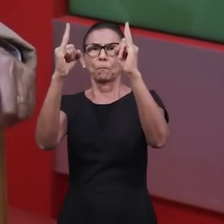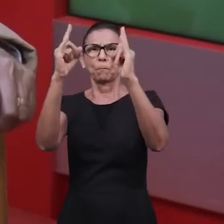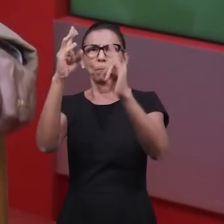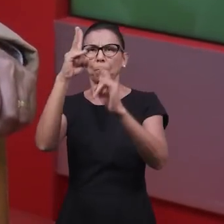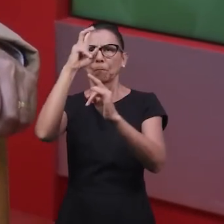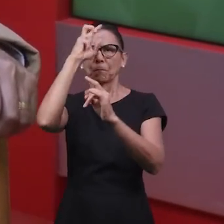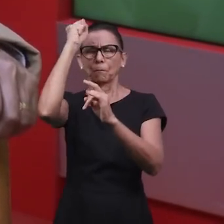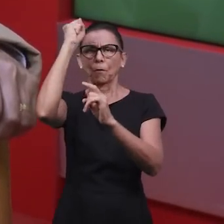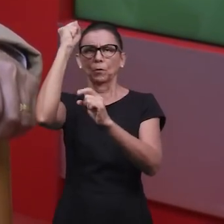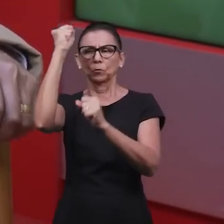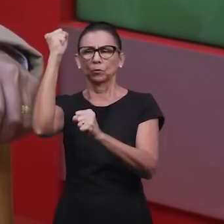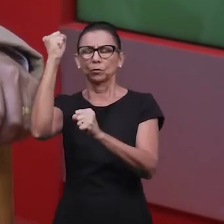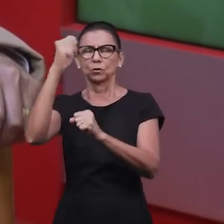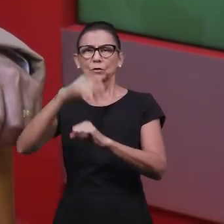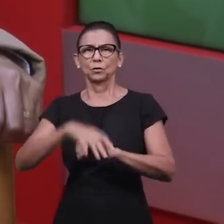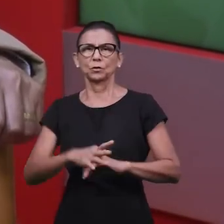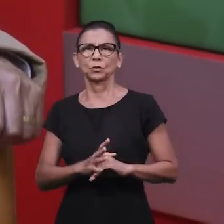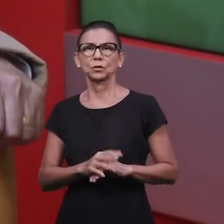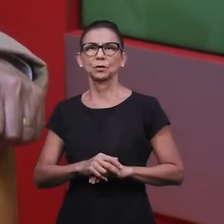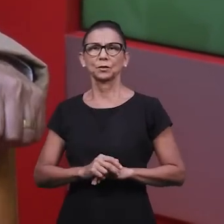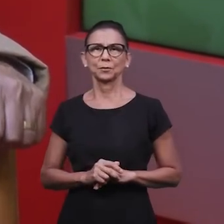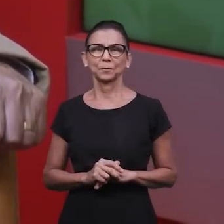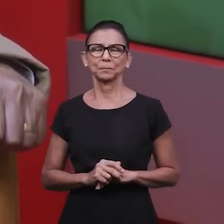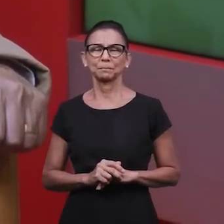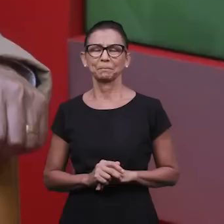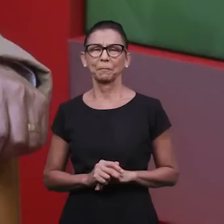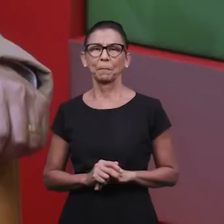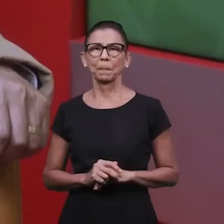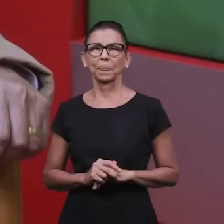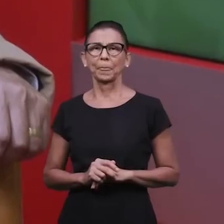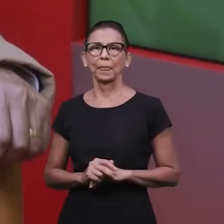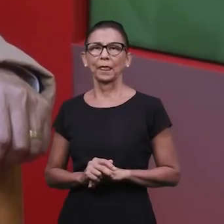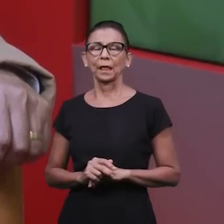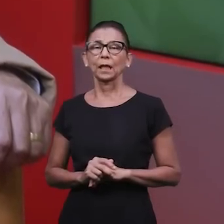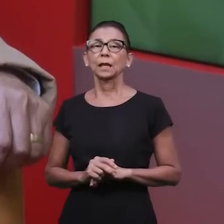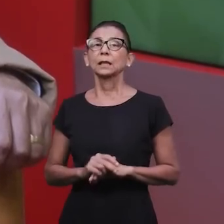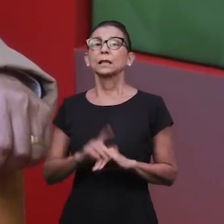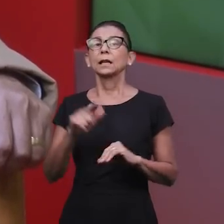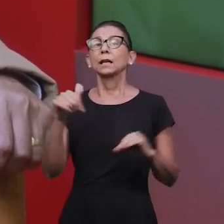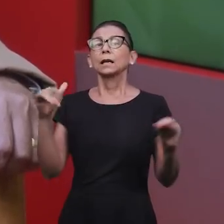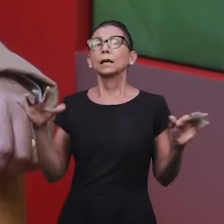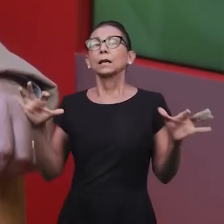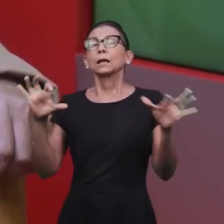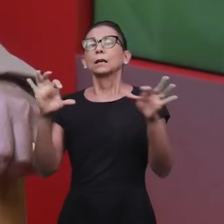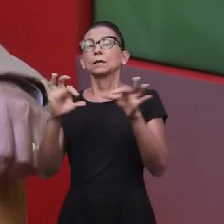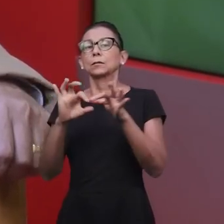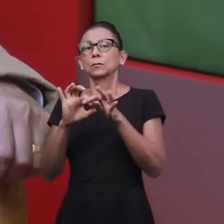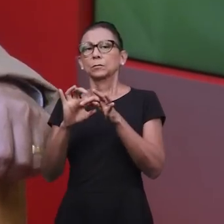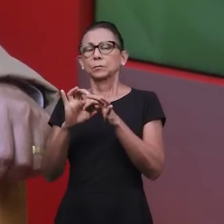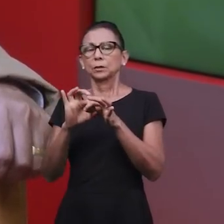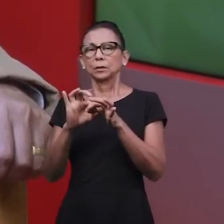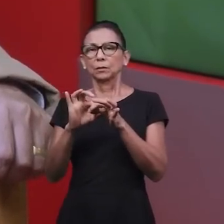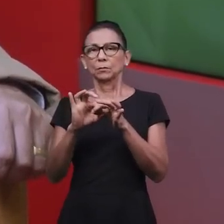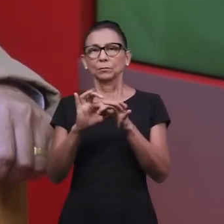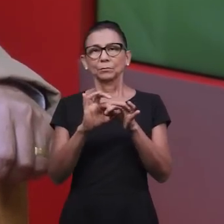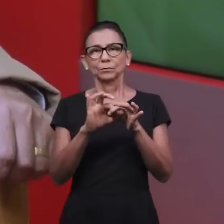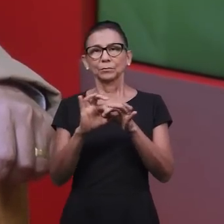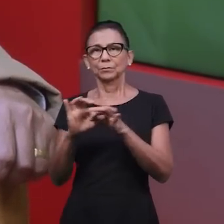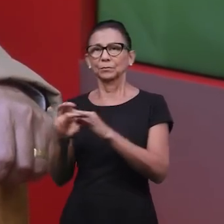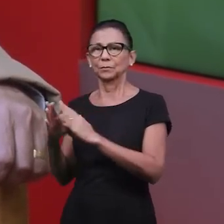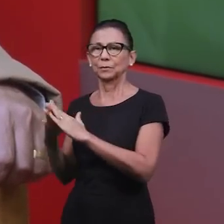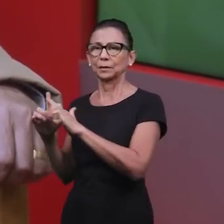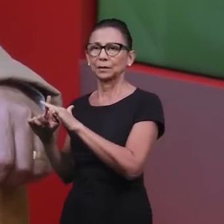as armas mais poderosas. A comunhão que a igreja fiel tem com